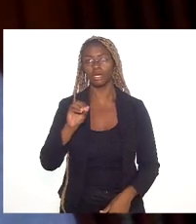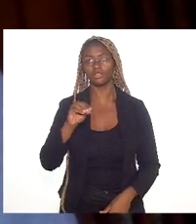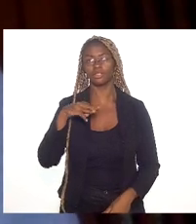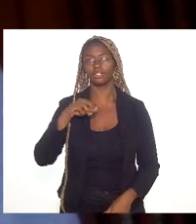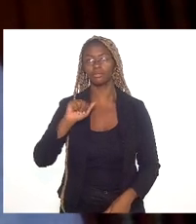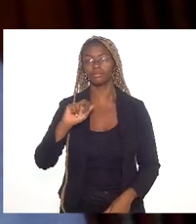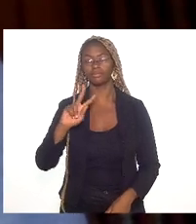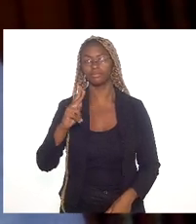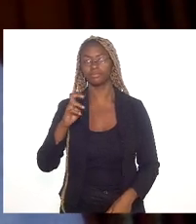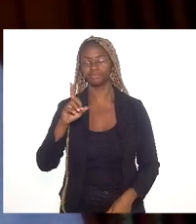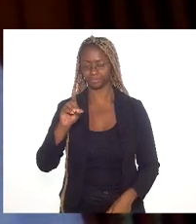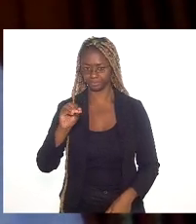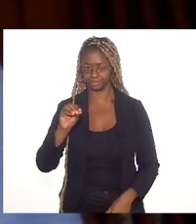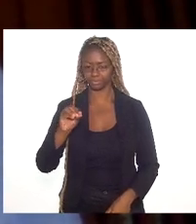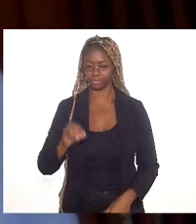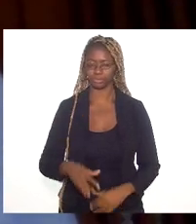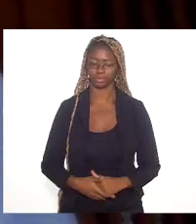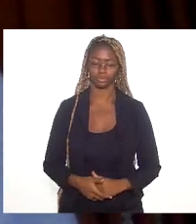O parecer pela